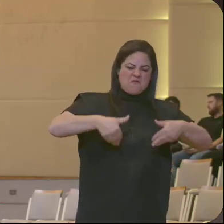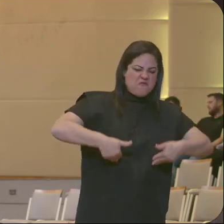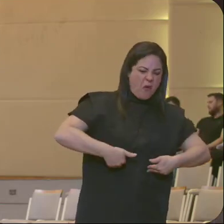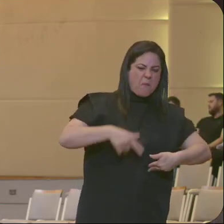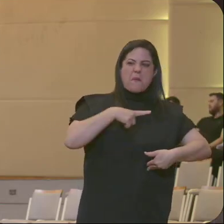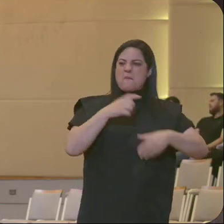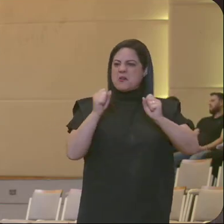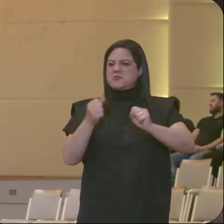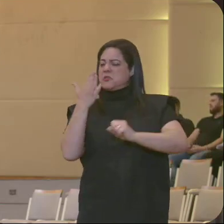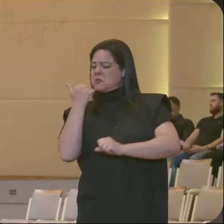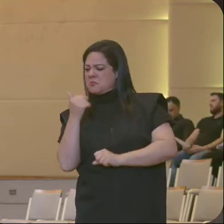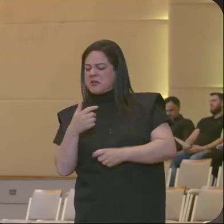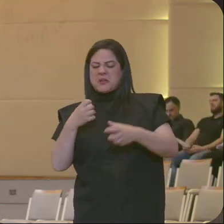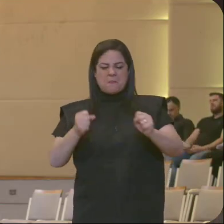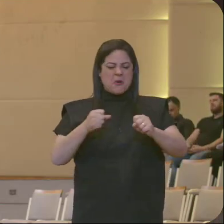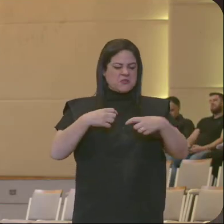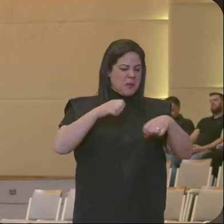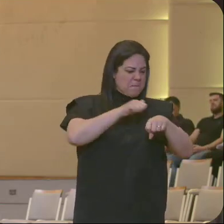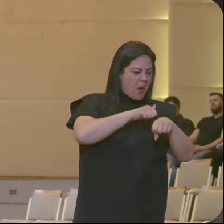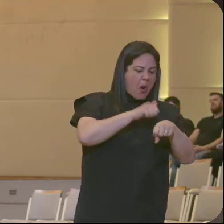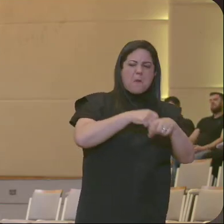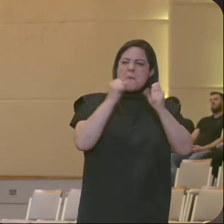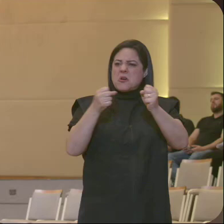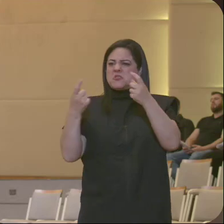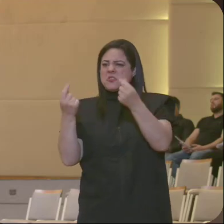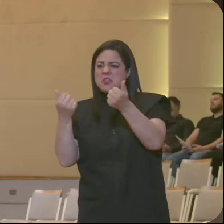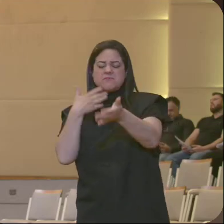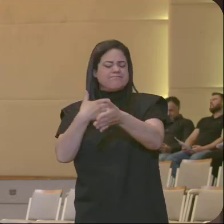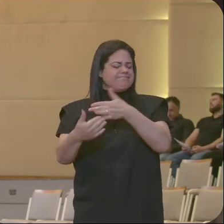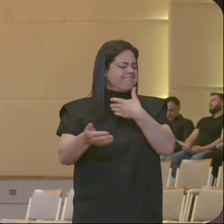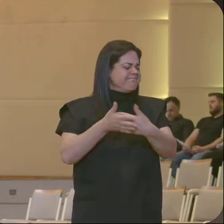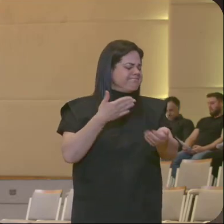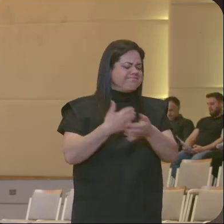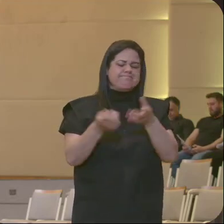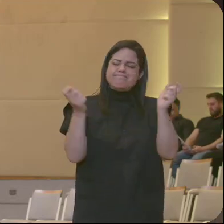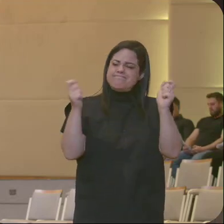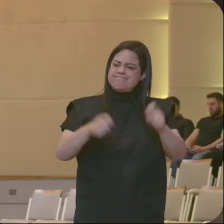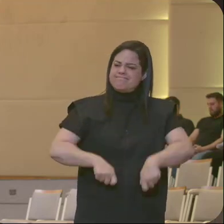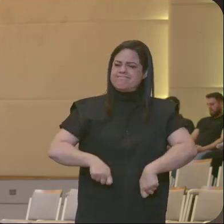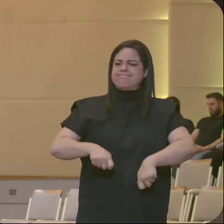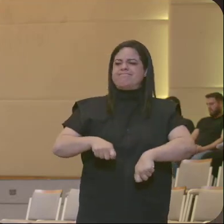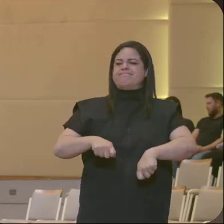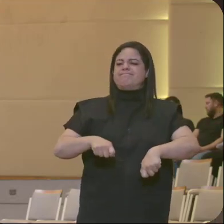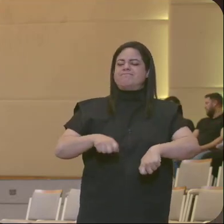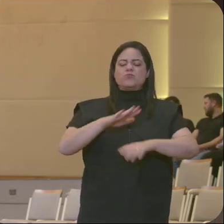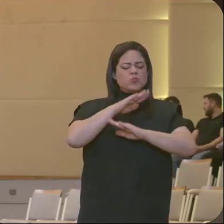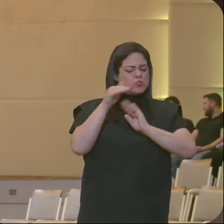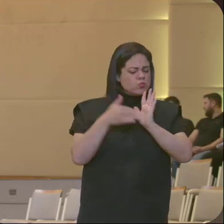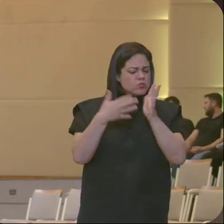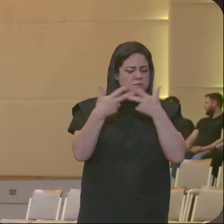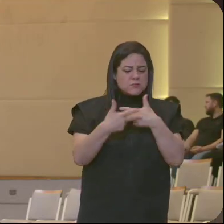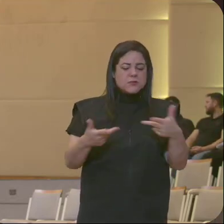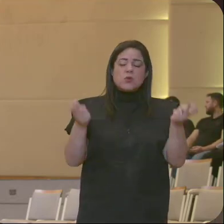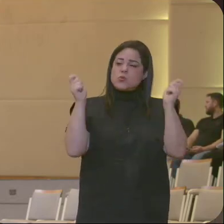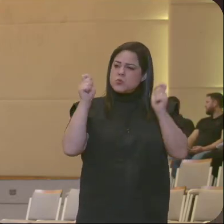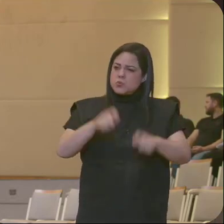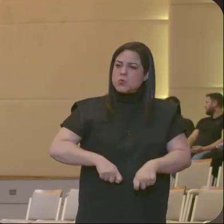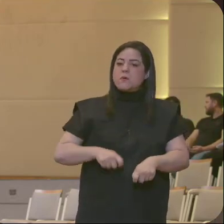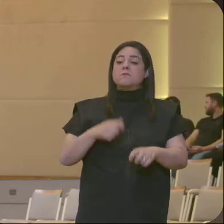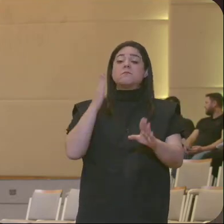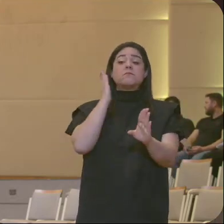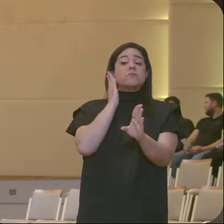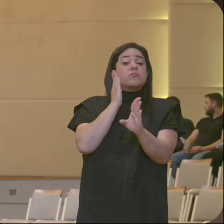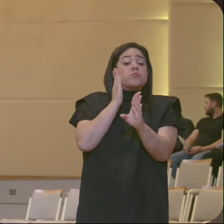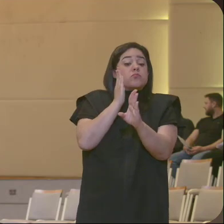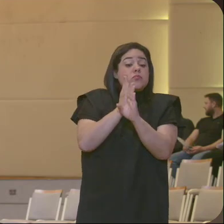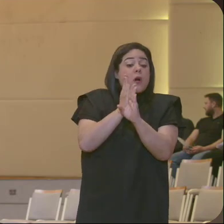não importa. Com Jesus eu tenho a convicção de que posso enfrentar qualquer coisa. Ele nos concede força